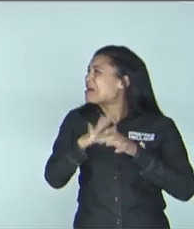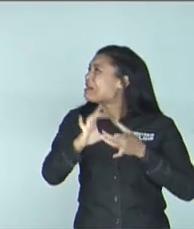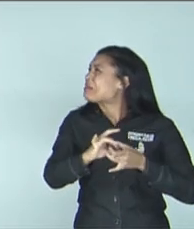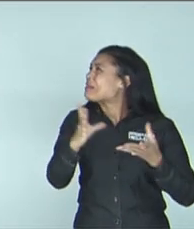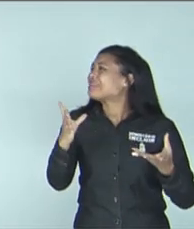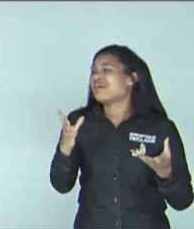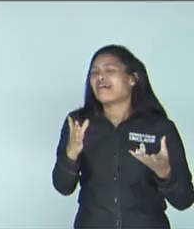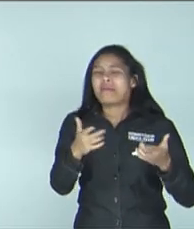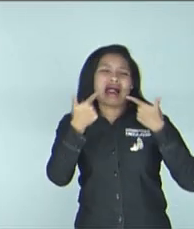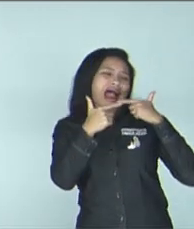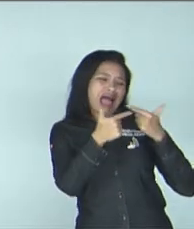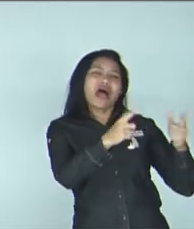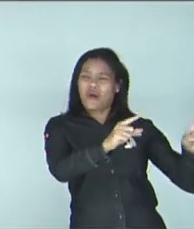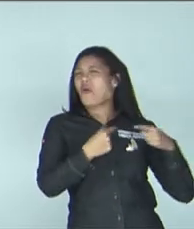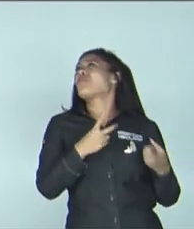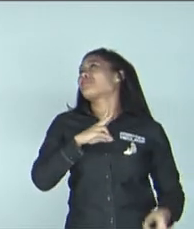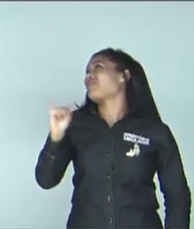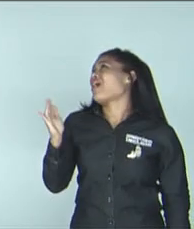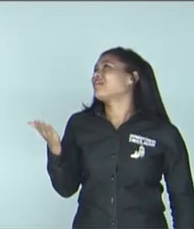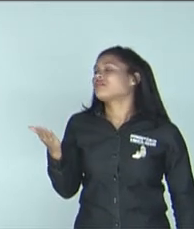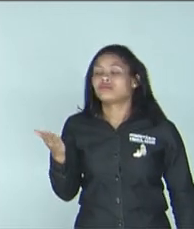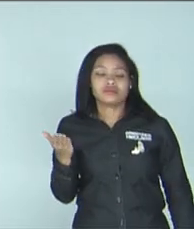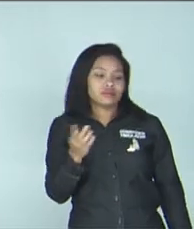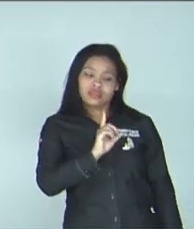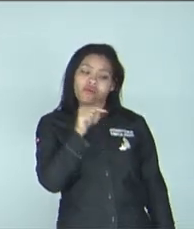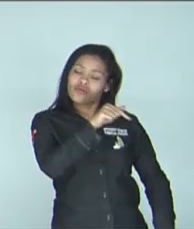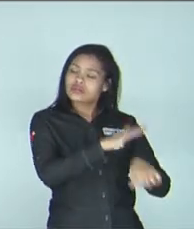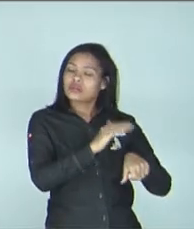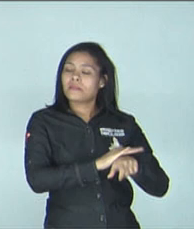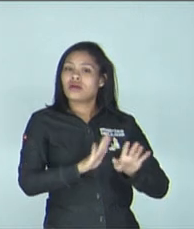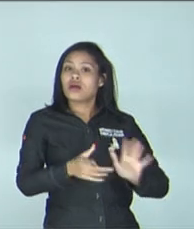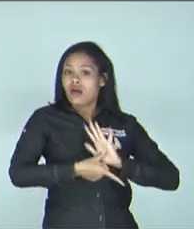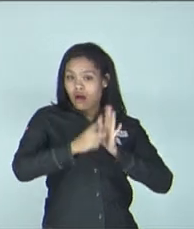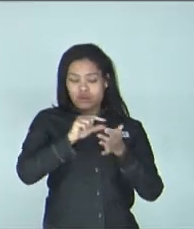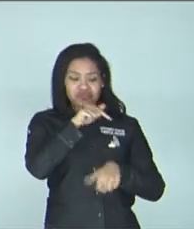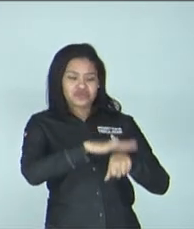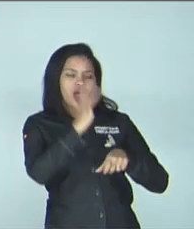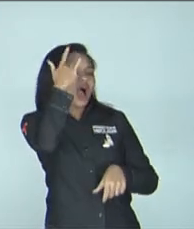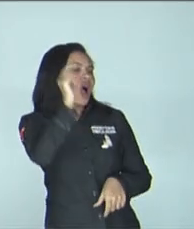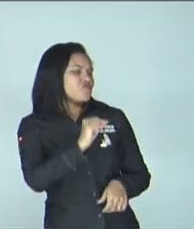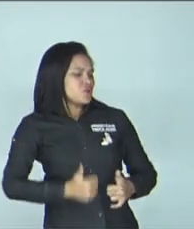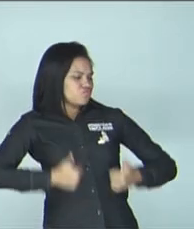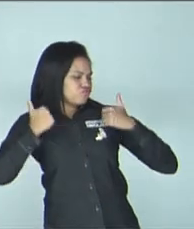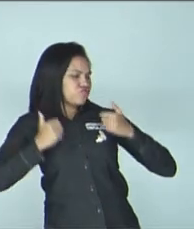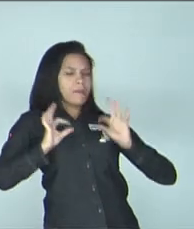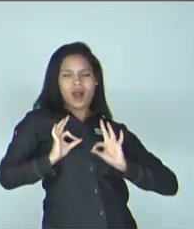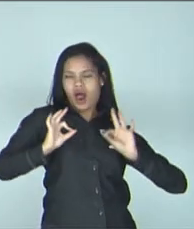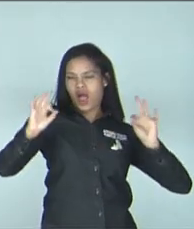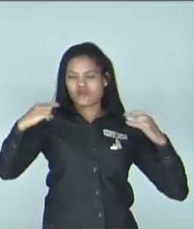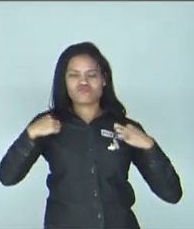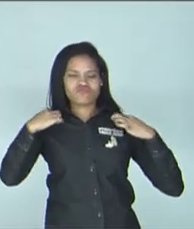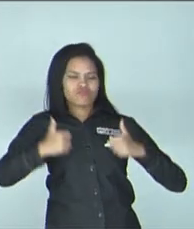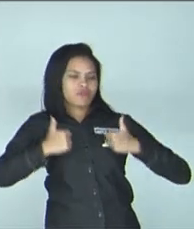deus mas deus fala não mas é contigo porque quando você se achava o cara tu matou gente mas agora que você não se